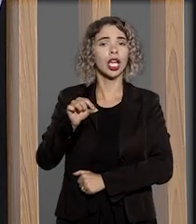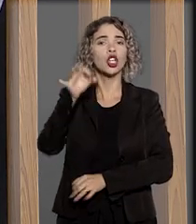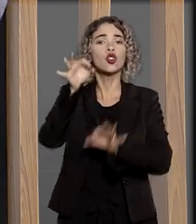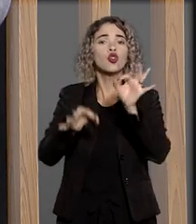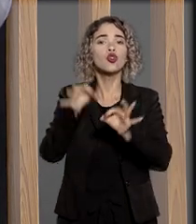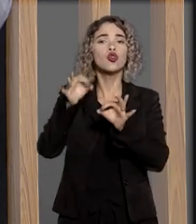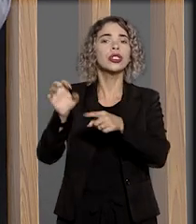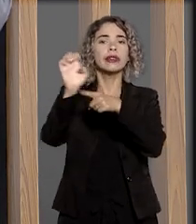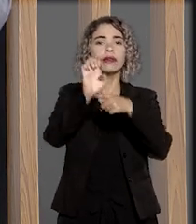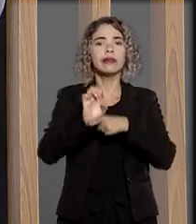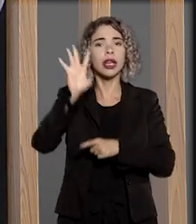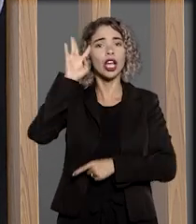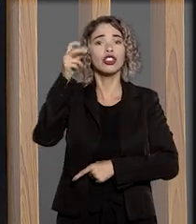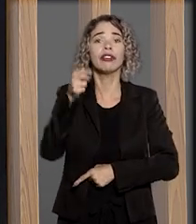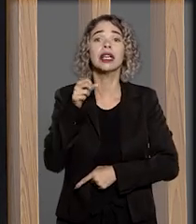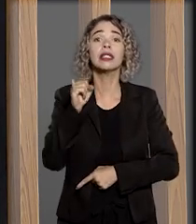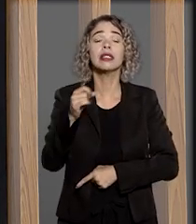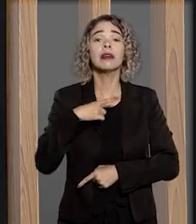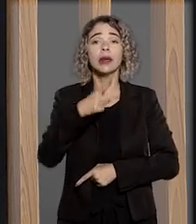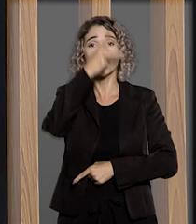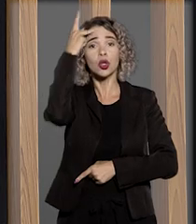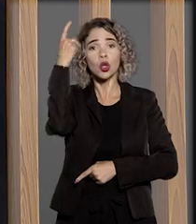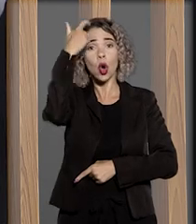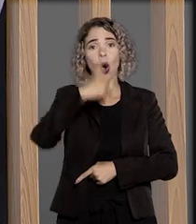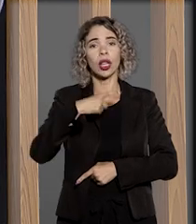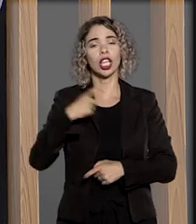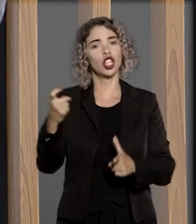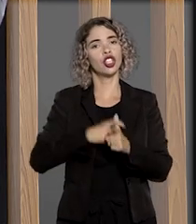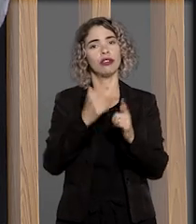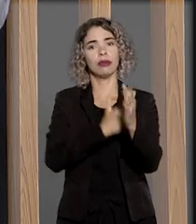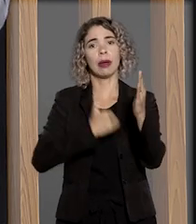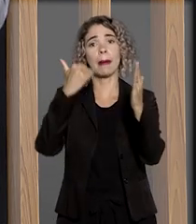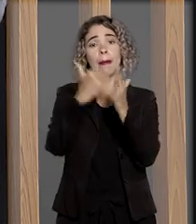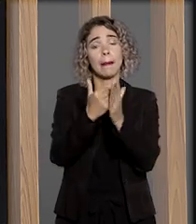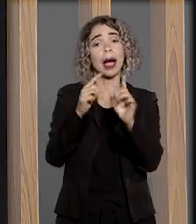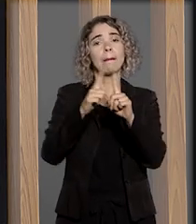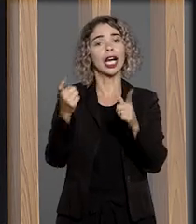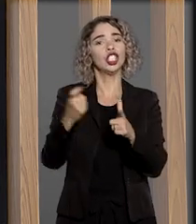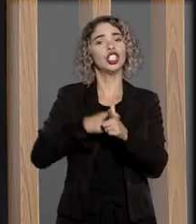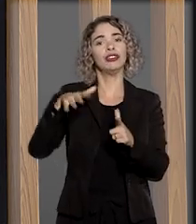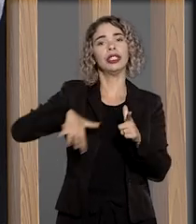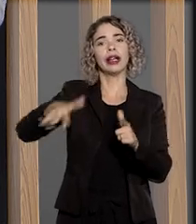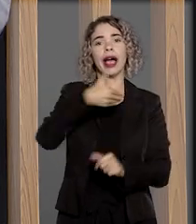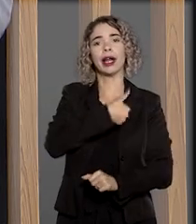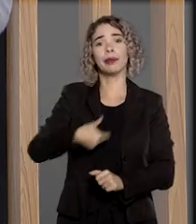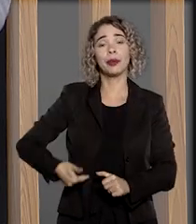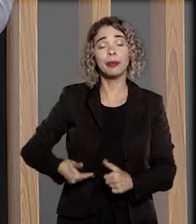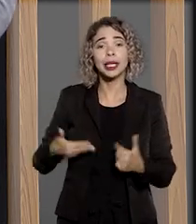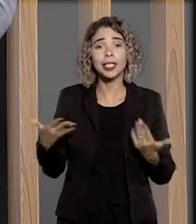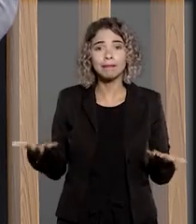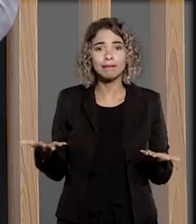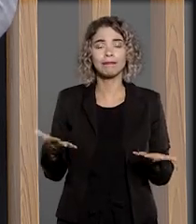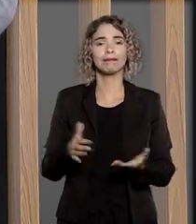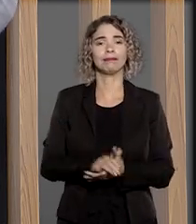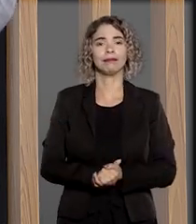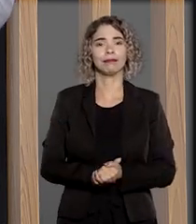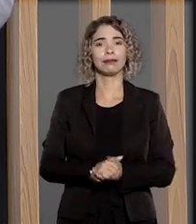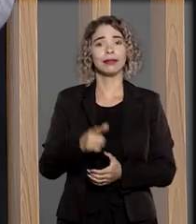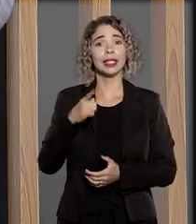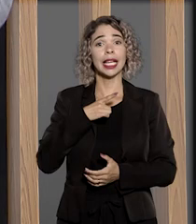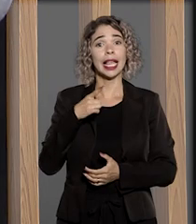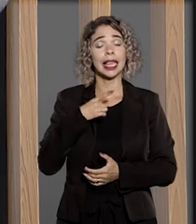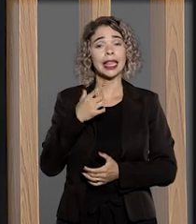Justiça Estadual julgar ação de superendividamento, mesmo se um ente federal integrar o polo passivo da demanda.